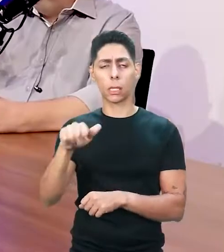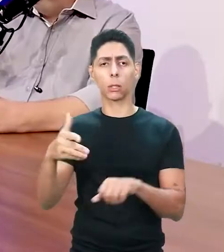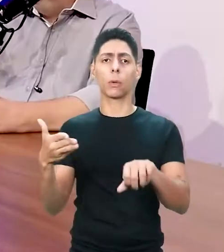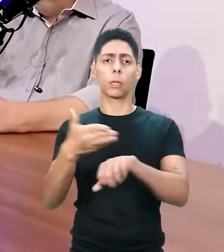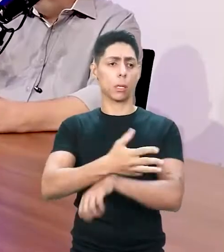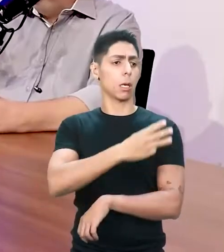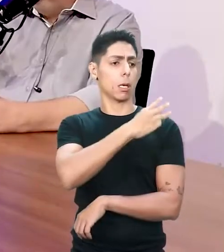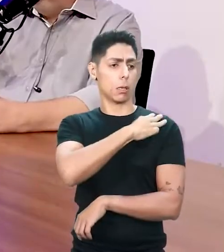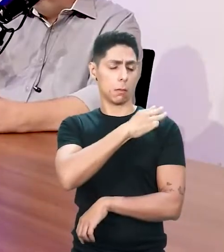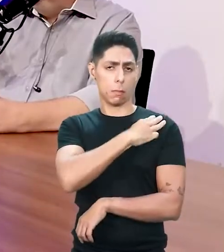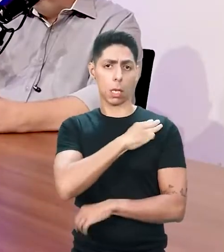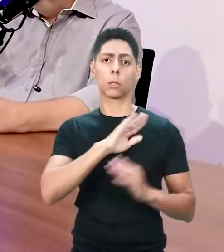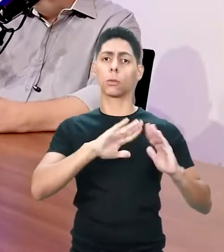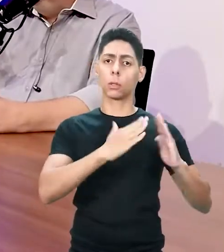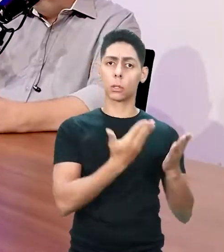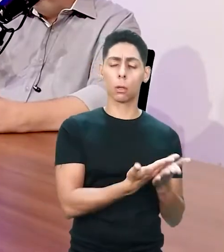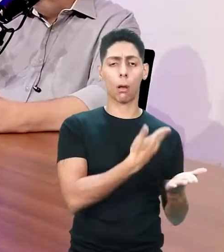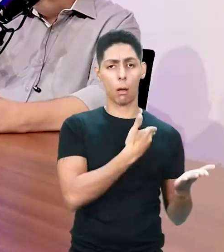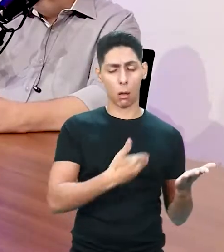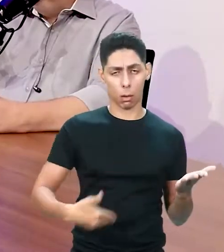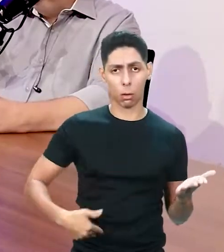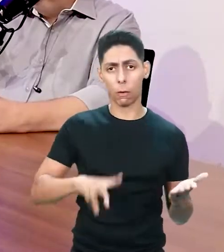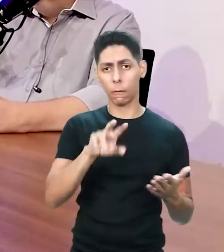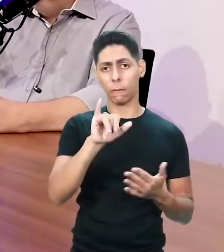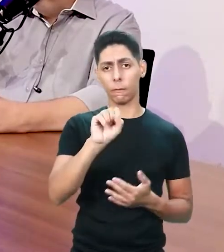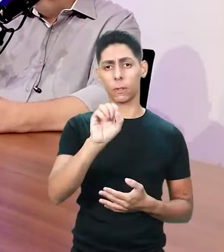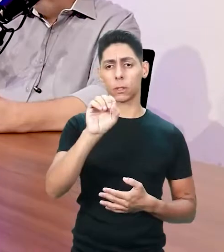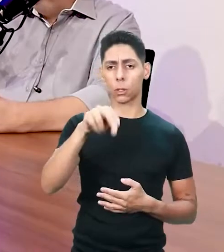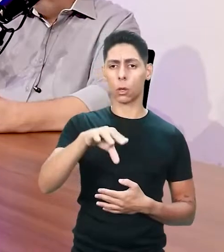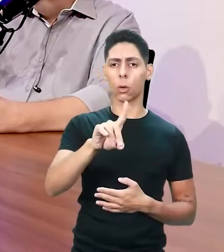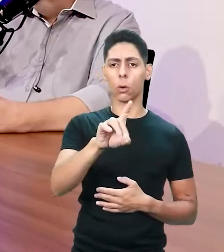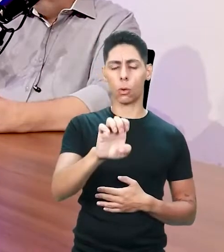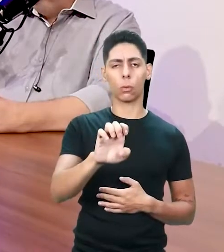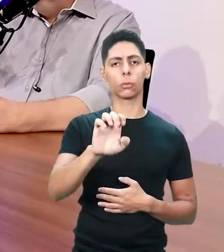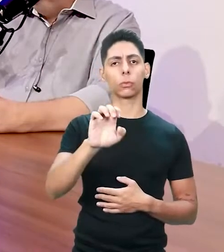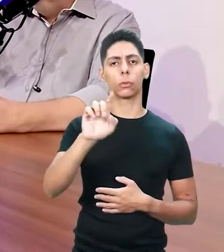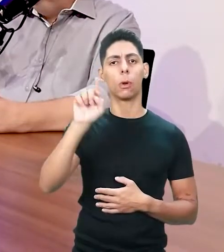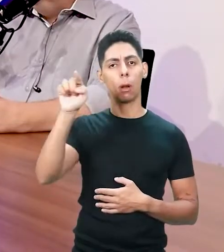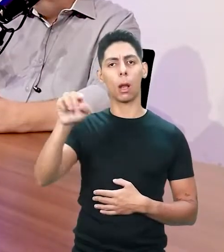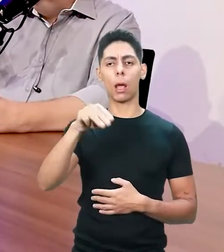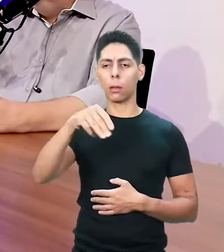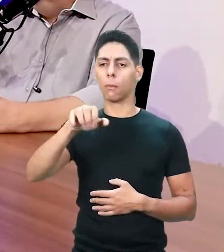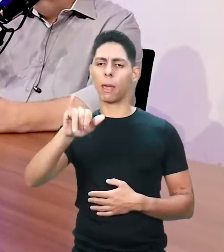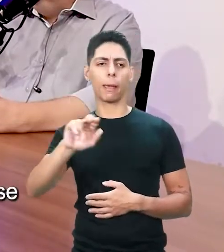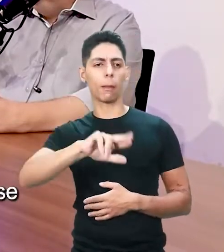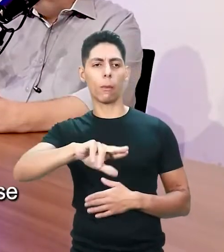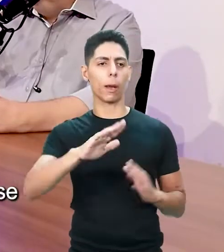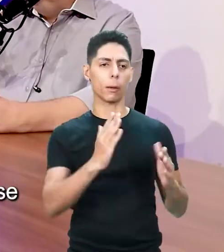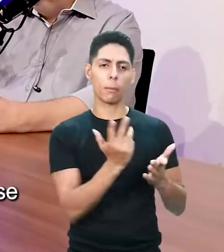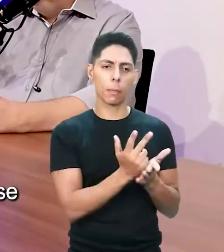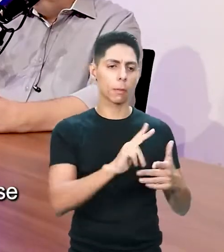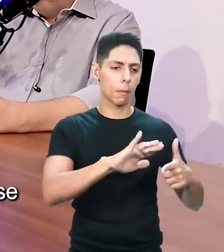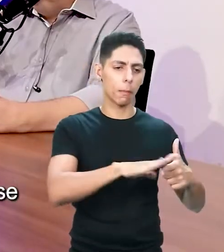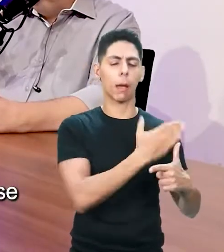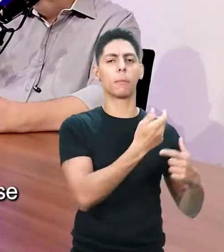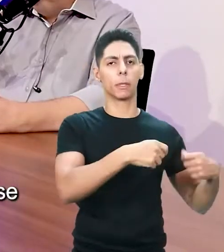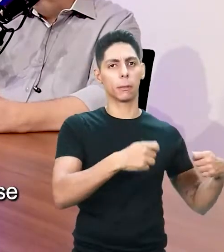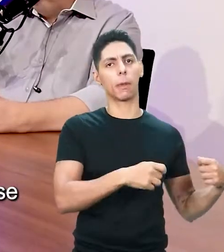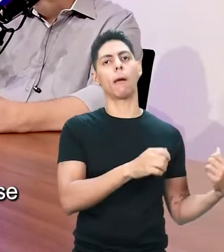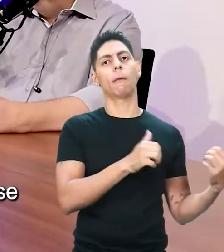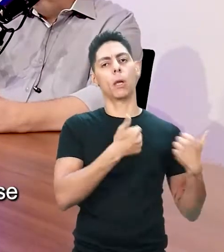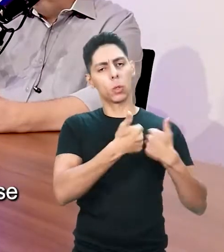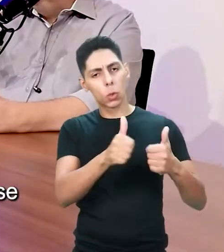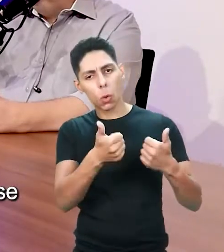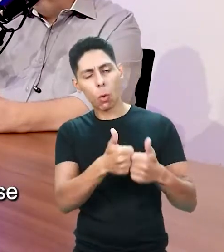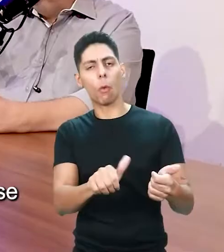Uhum. E no Colégio Estadual Visconde de Cairu, no Meia, que aí já não era mais meu bairro, eu tinha que pegar um ônibus. Meu irmão também tinha passado para esse